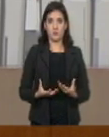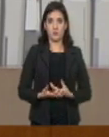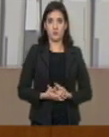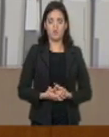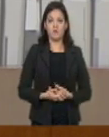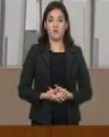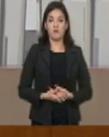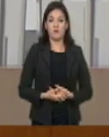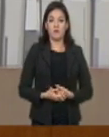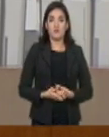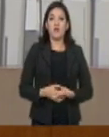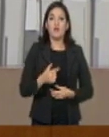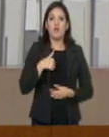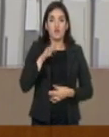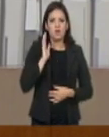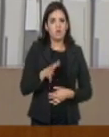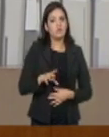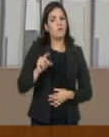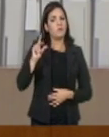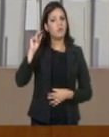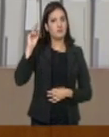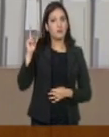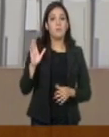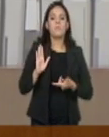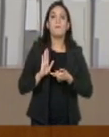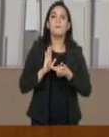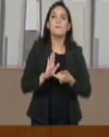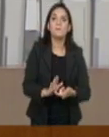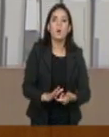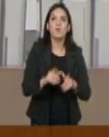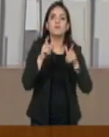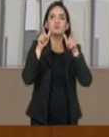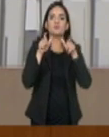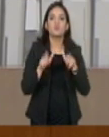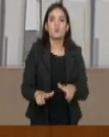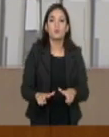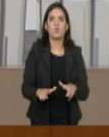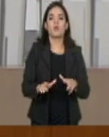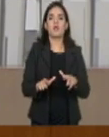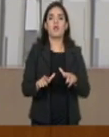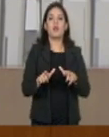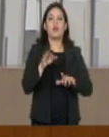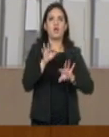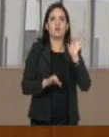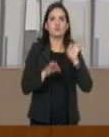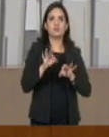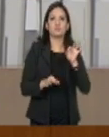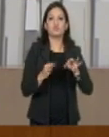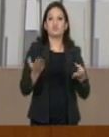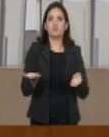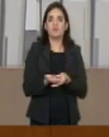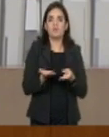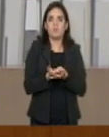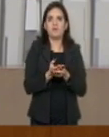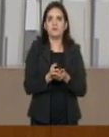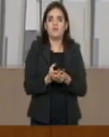Eu já venho há muito tempo desafiando, me mostre uma Suprema Corte que julgue tantas causas como a Suprema Corte brasileira.